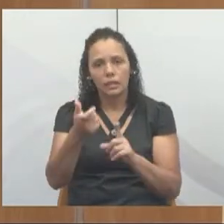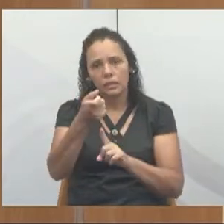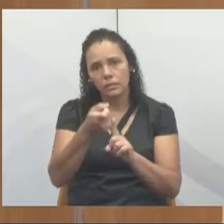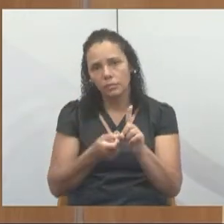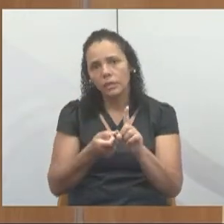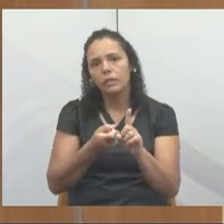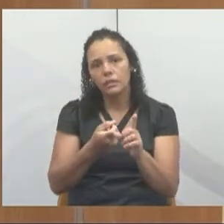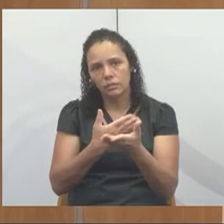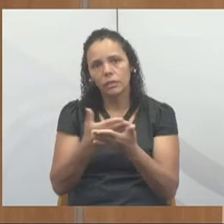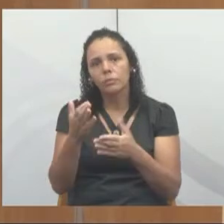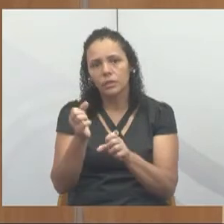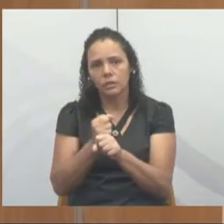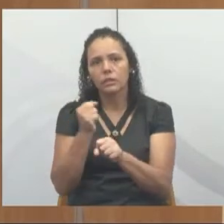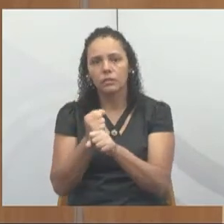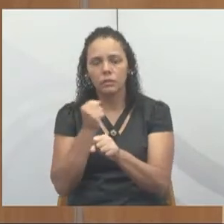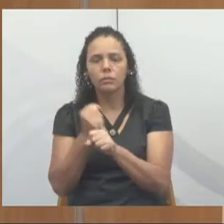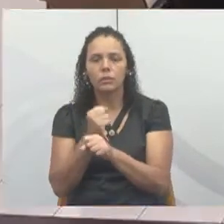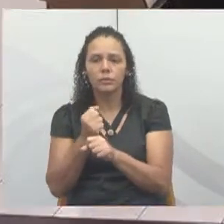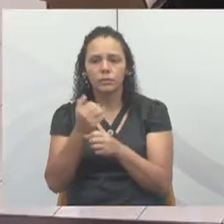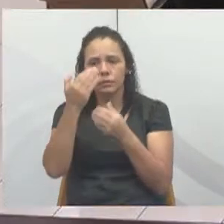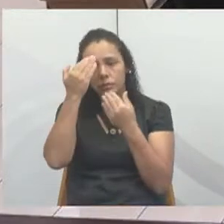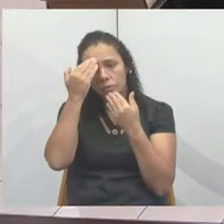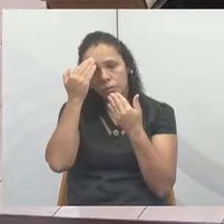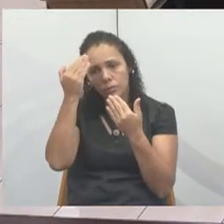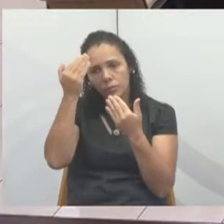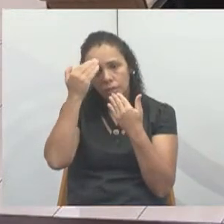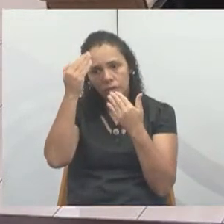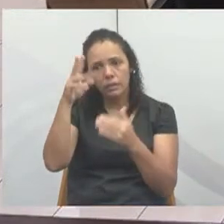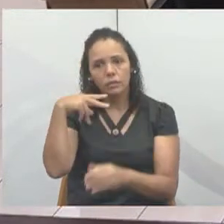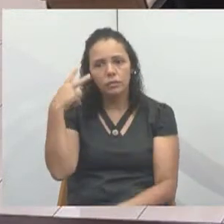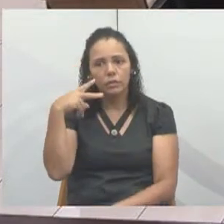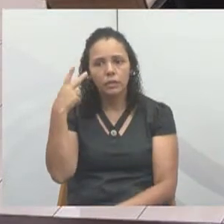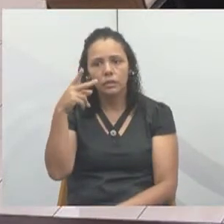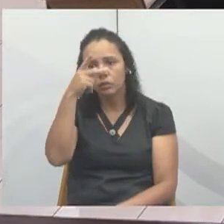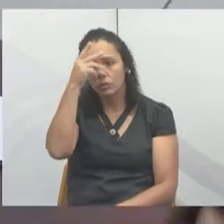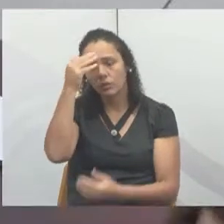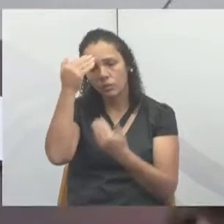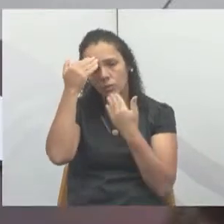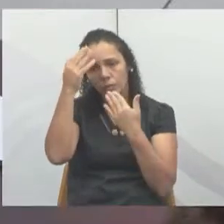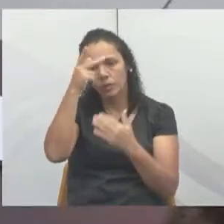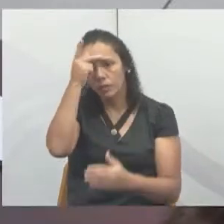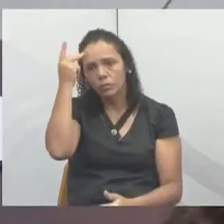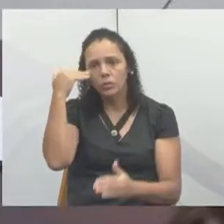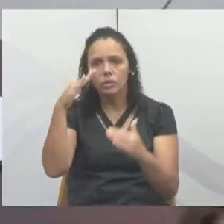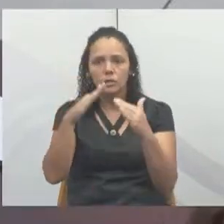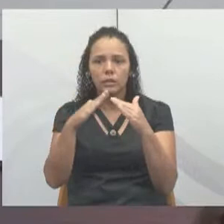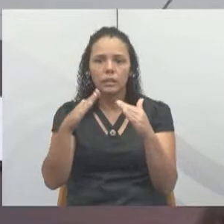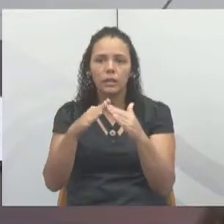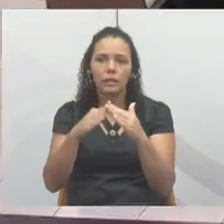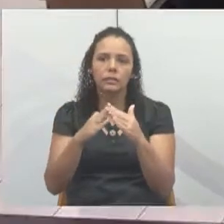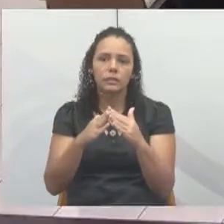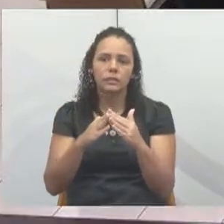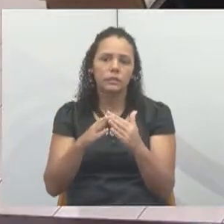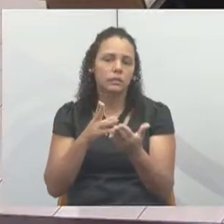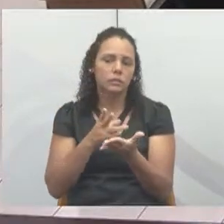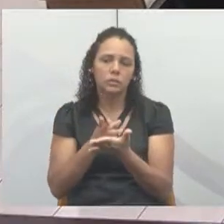começar. Obrigado, pessoal, obrigado, vereador, obrigado você que está em casa e segue o